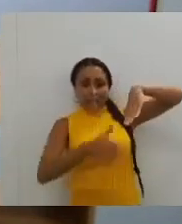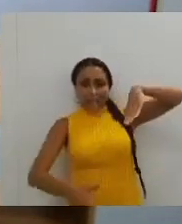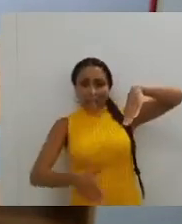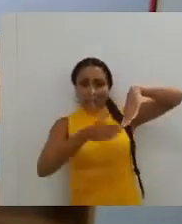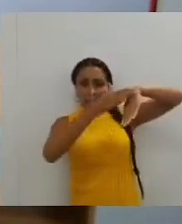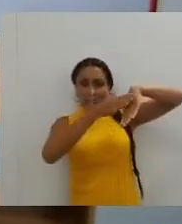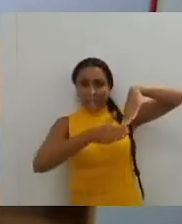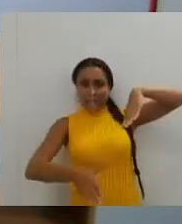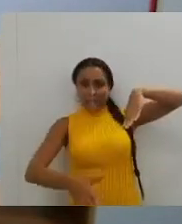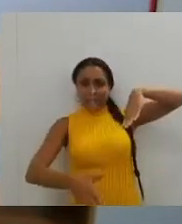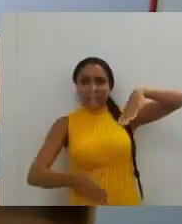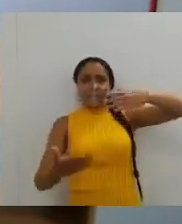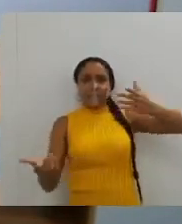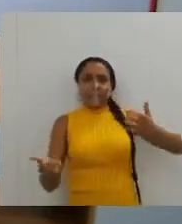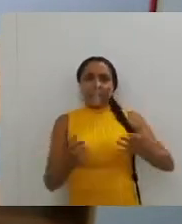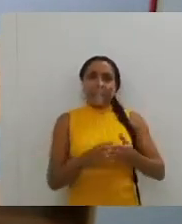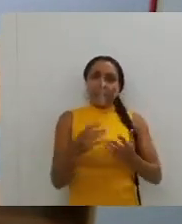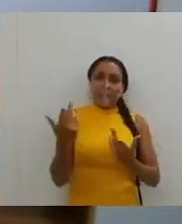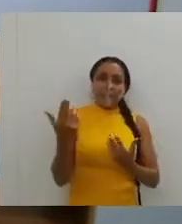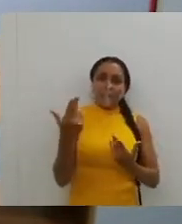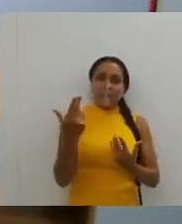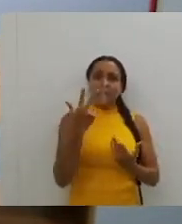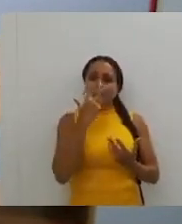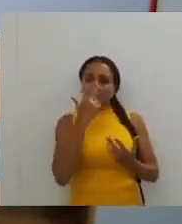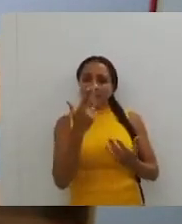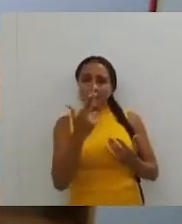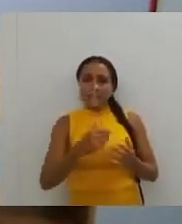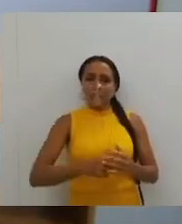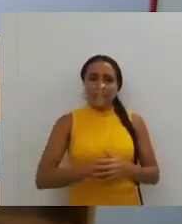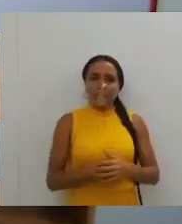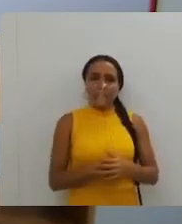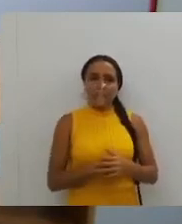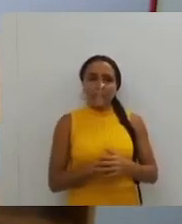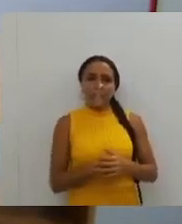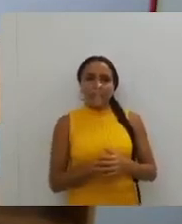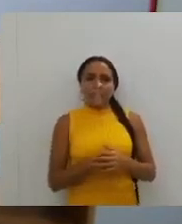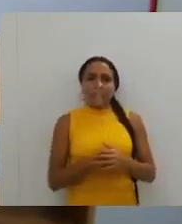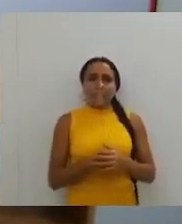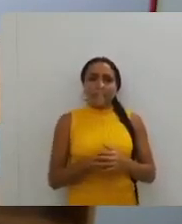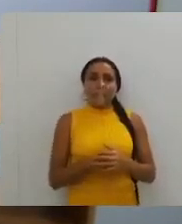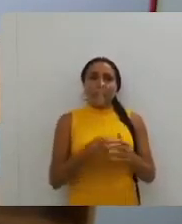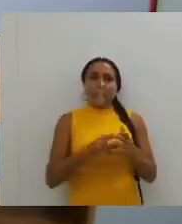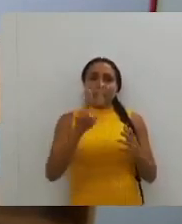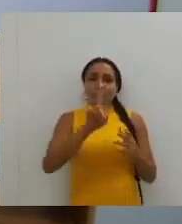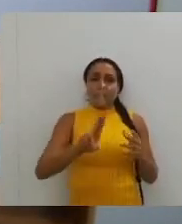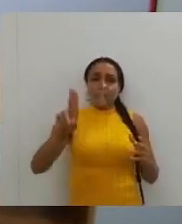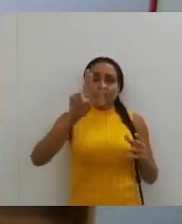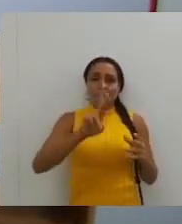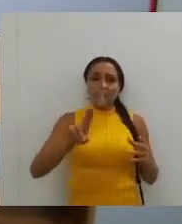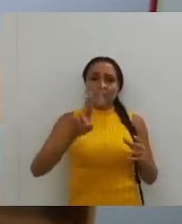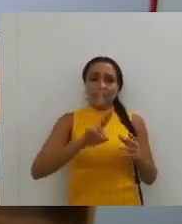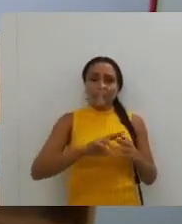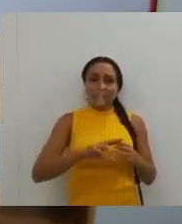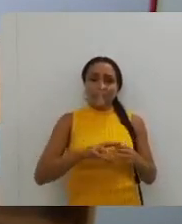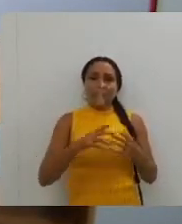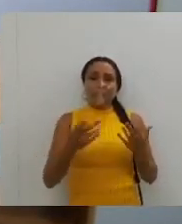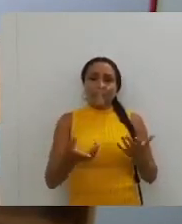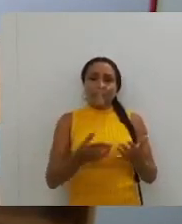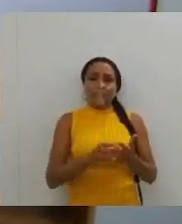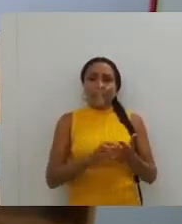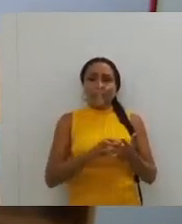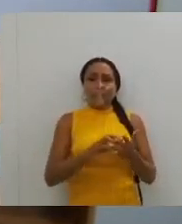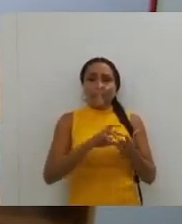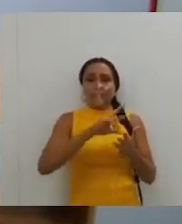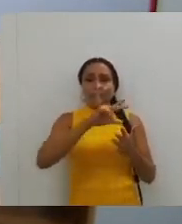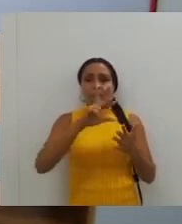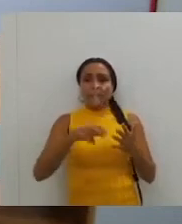essa espécie de ladeira ou espécie de rampa serve para utilizar a decomposição